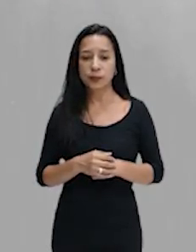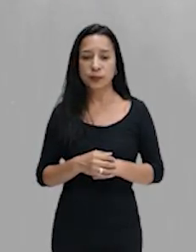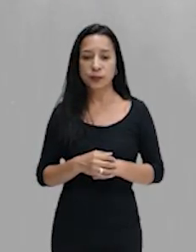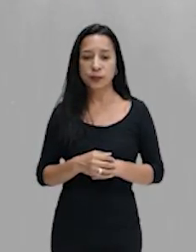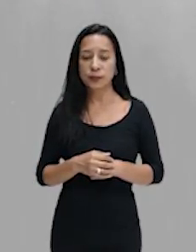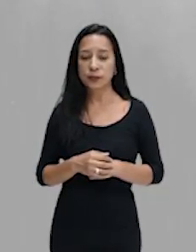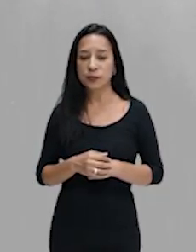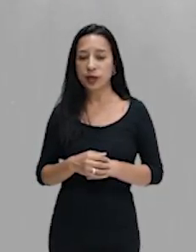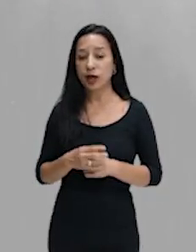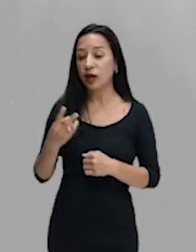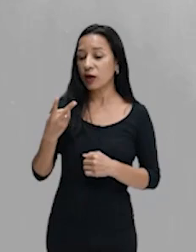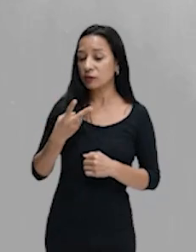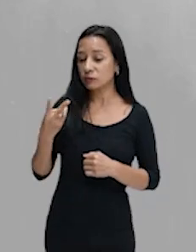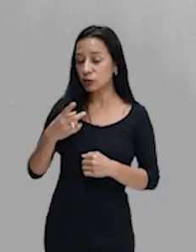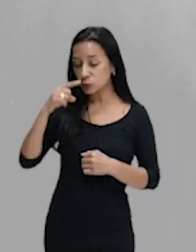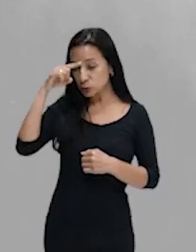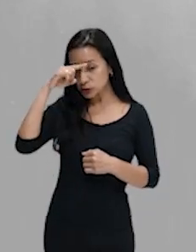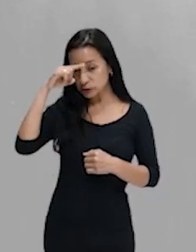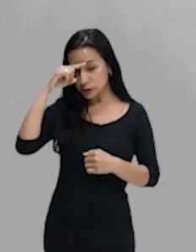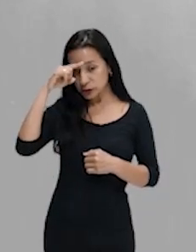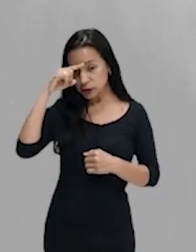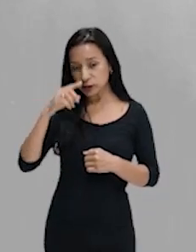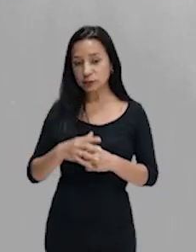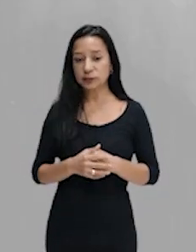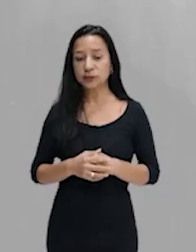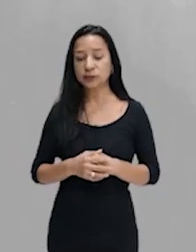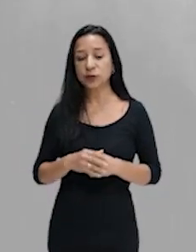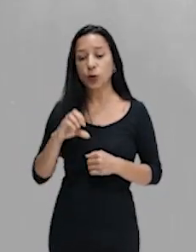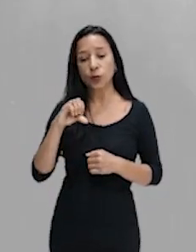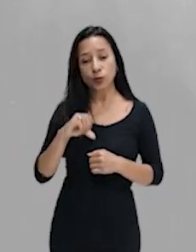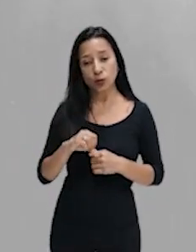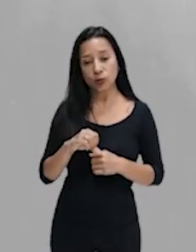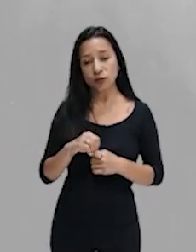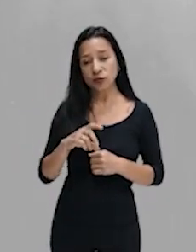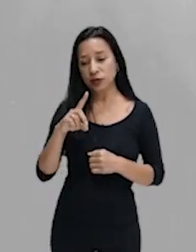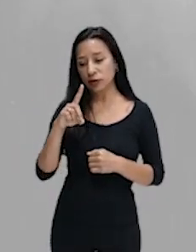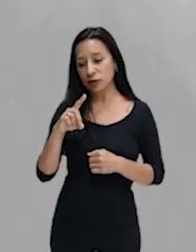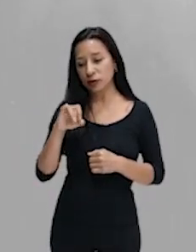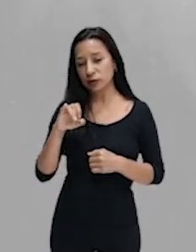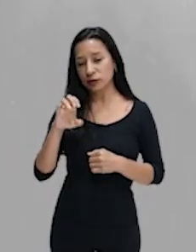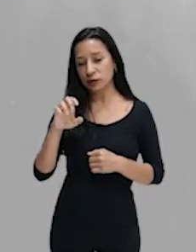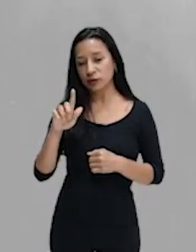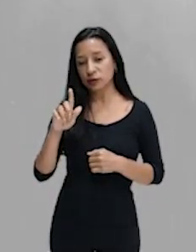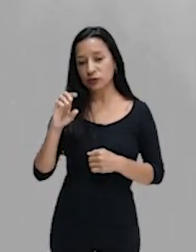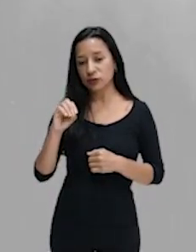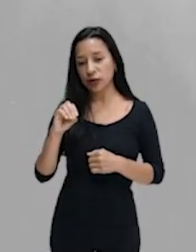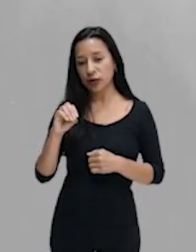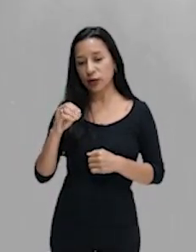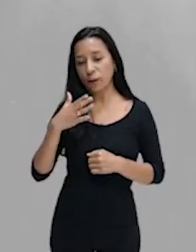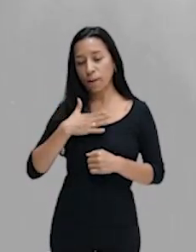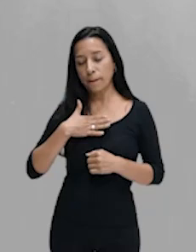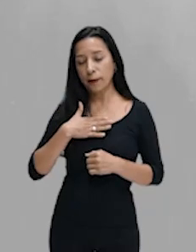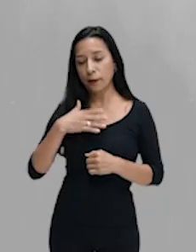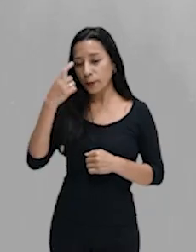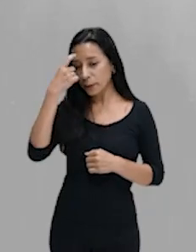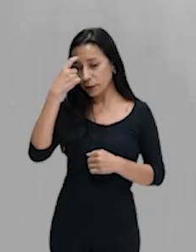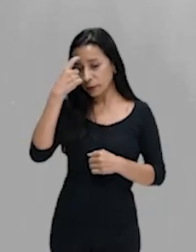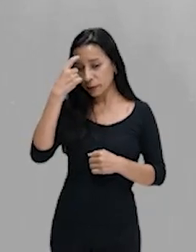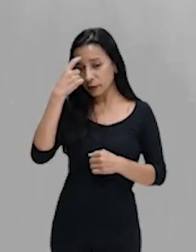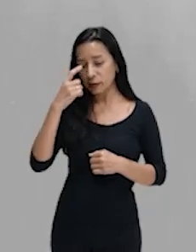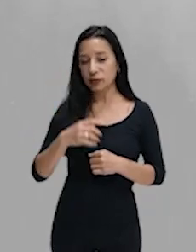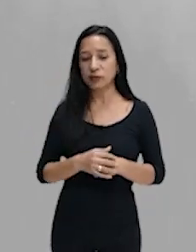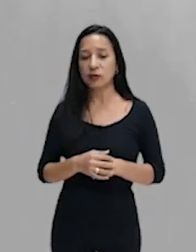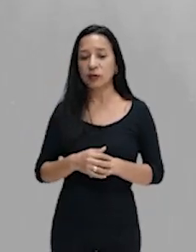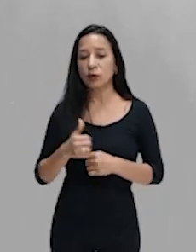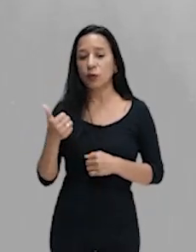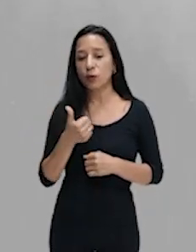onde ela aparece utilizando um colete, né, que é para coluna. E antigamente eu lembro